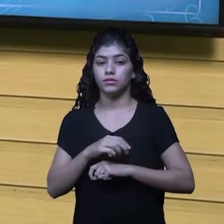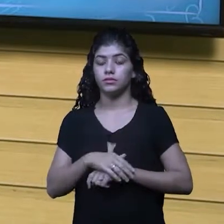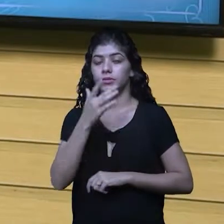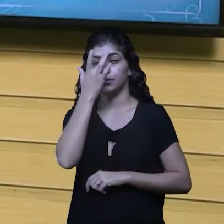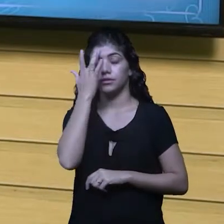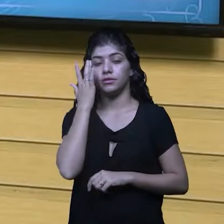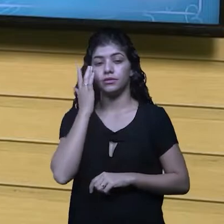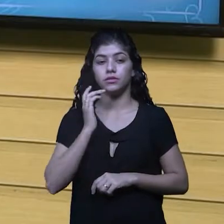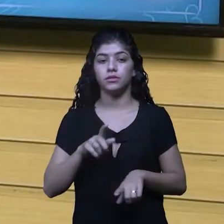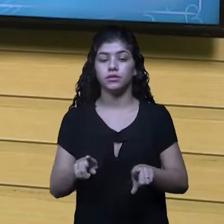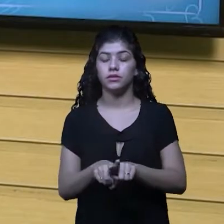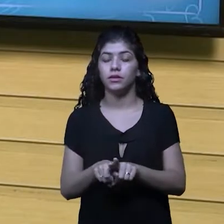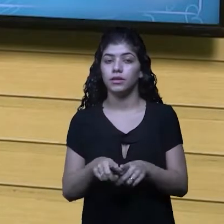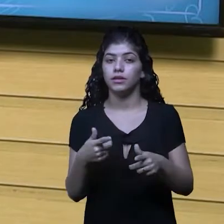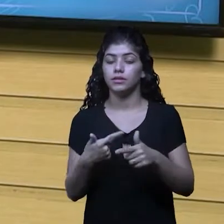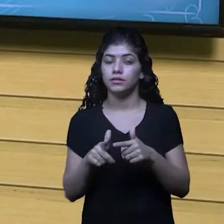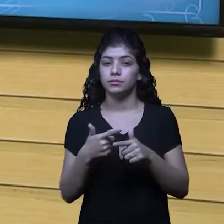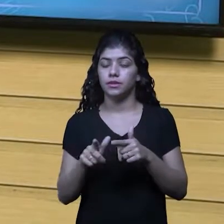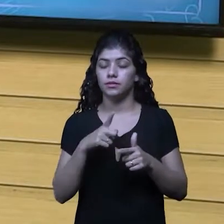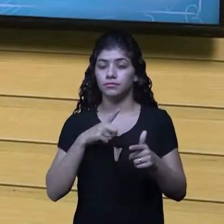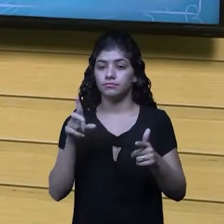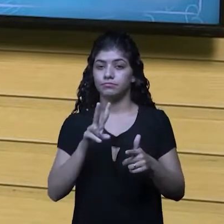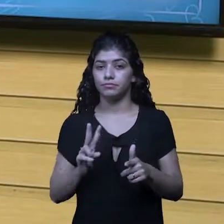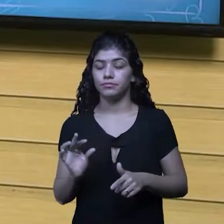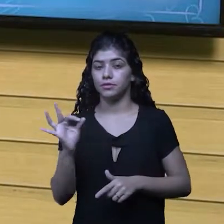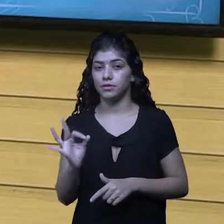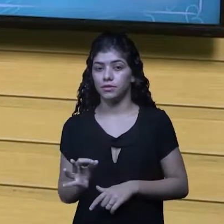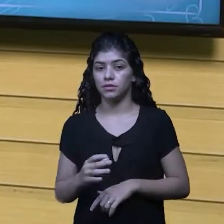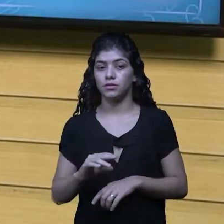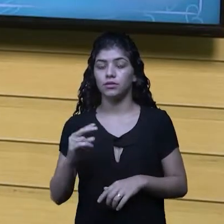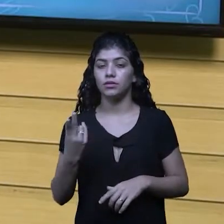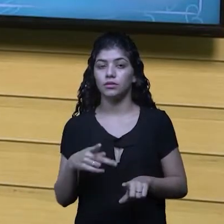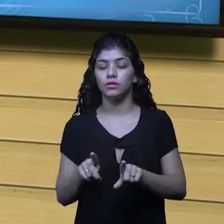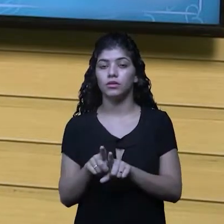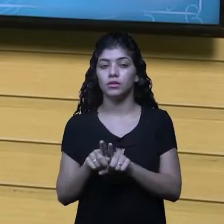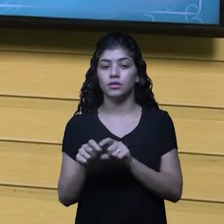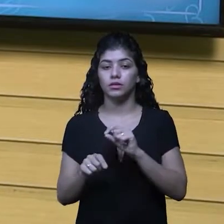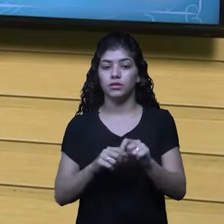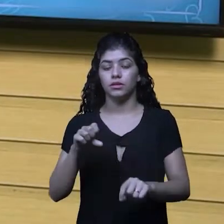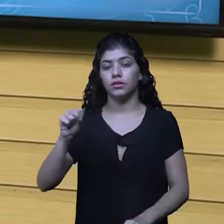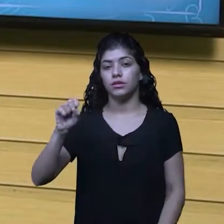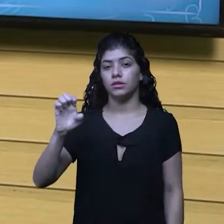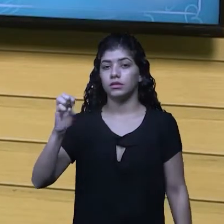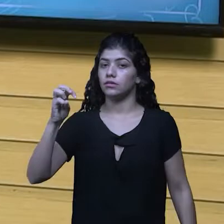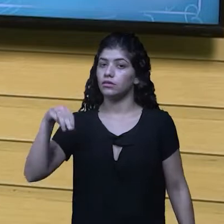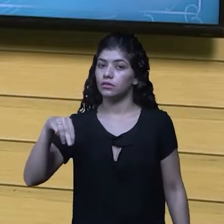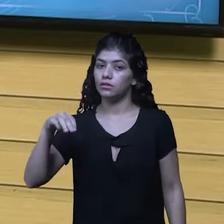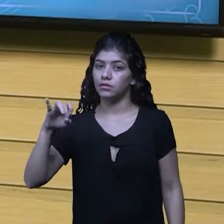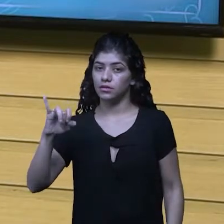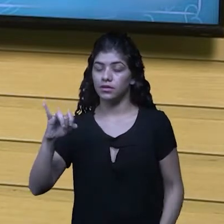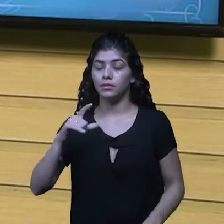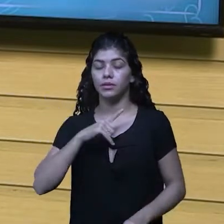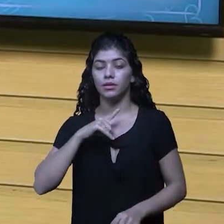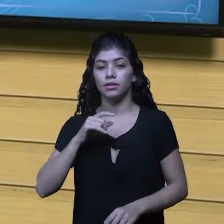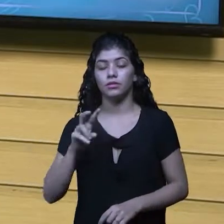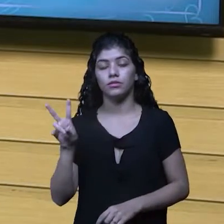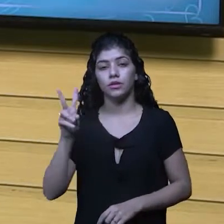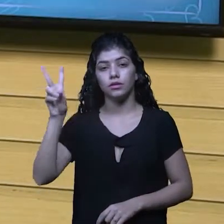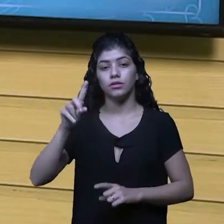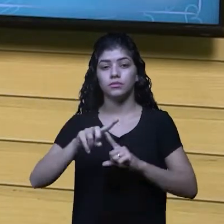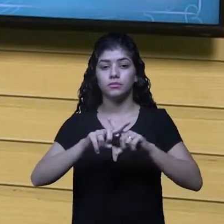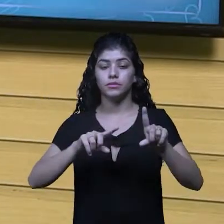operador interfere que ele faça a leitura correta. Ou ainda o semi-quantitativo, que é o valor que nós vemos,